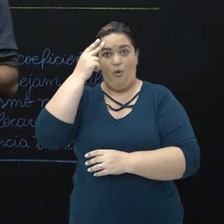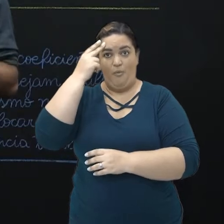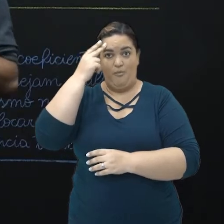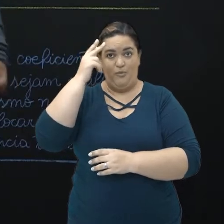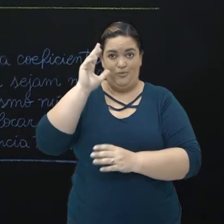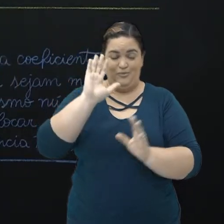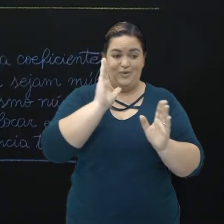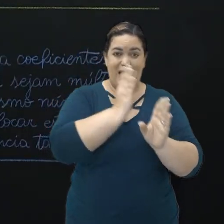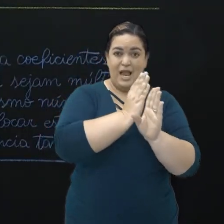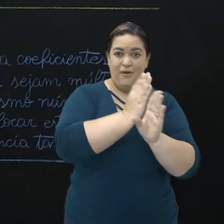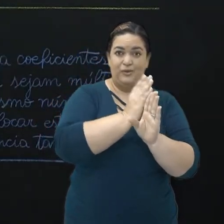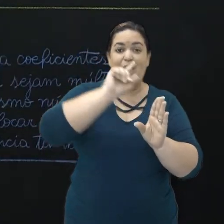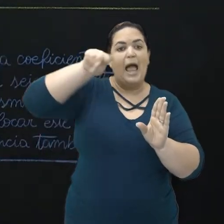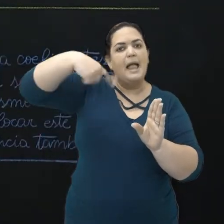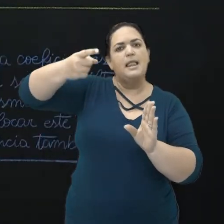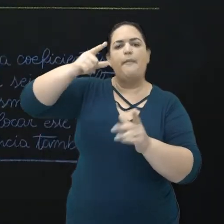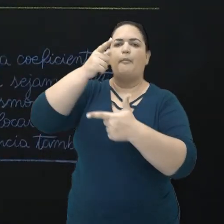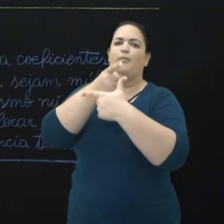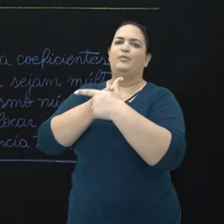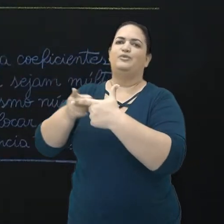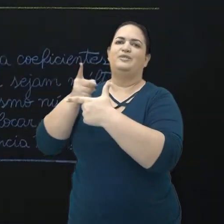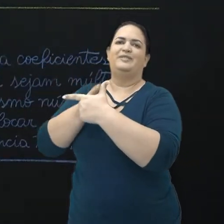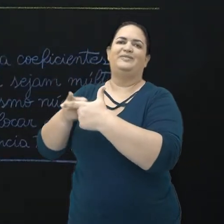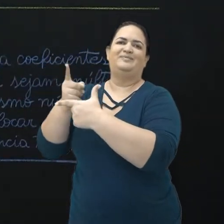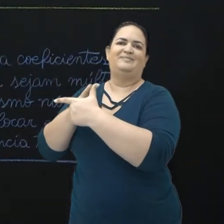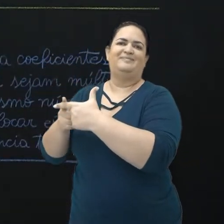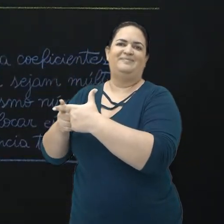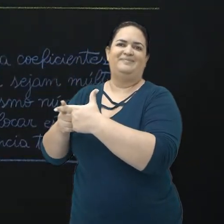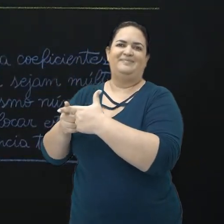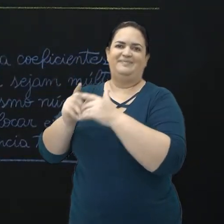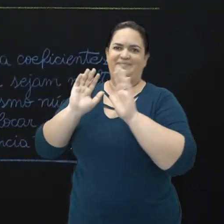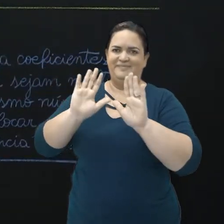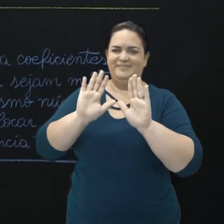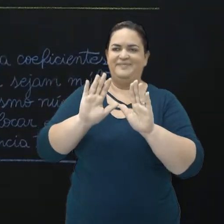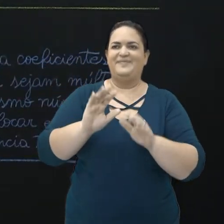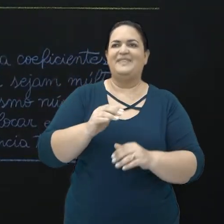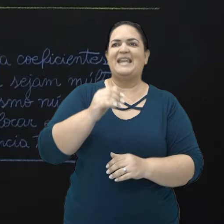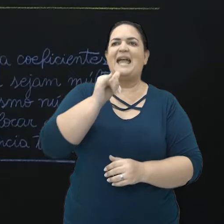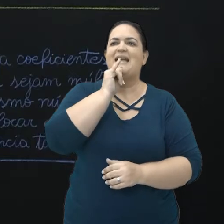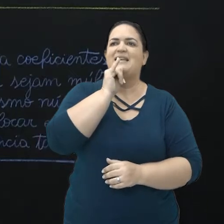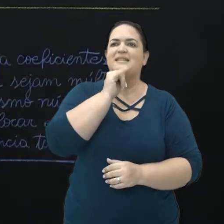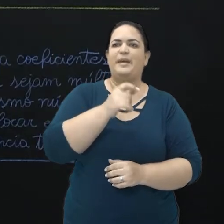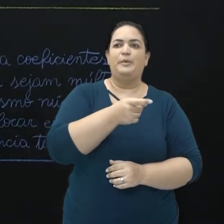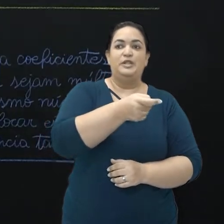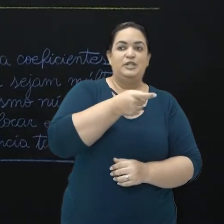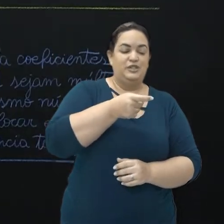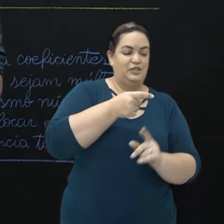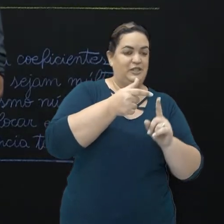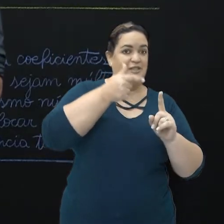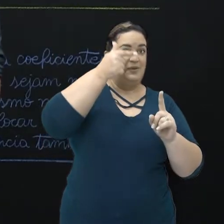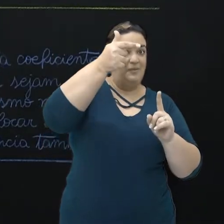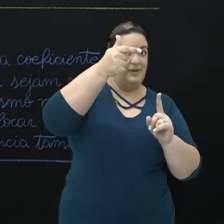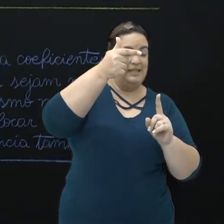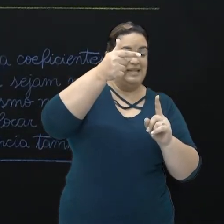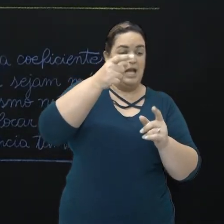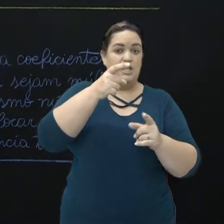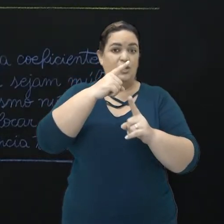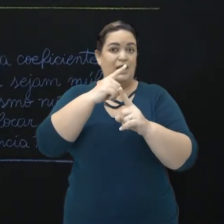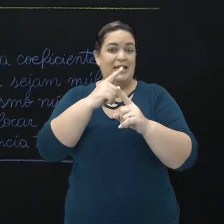fator comum. Sendo assim, reparem, x ao quadrado dividido por x me dá como resultado